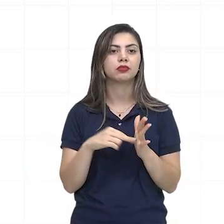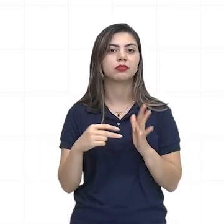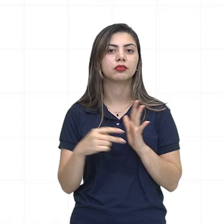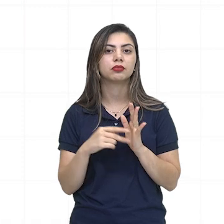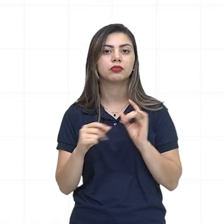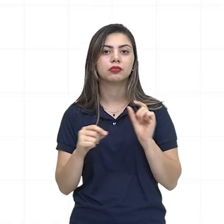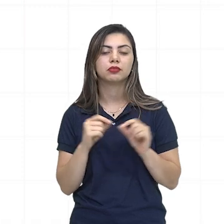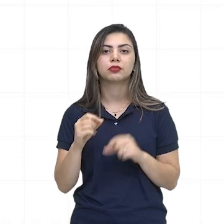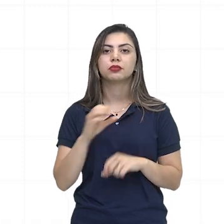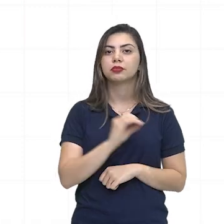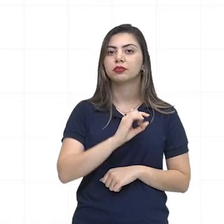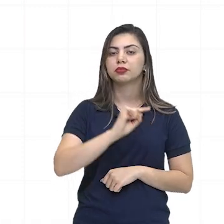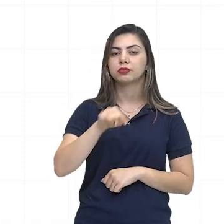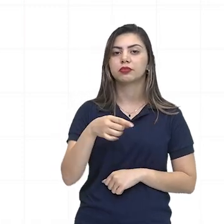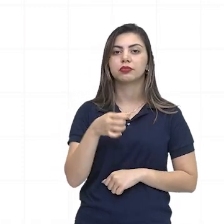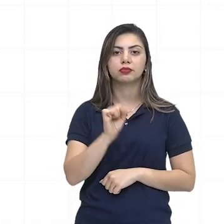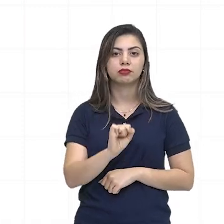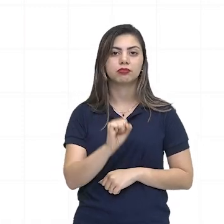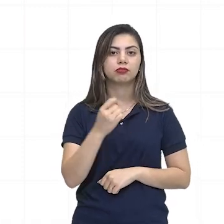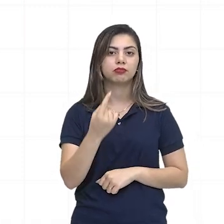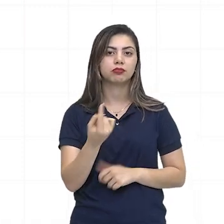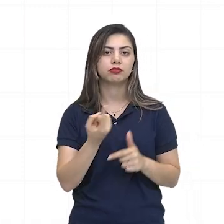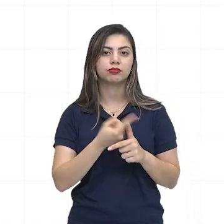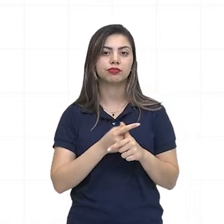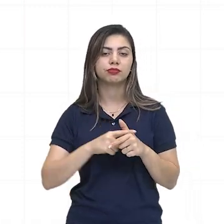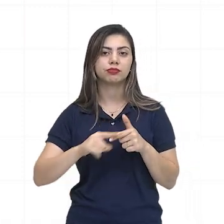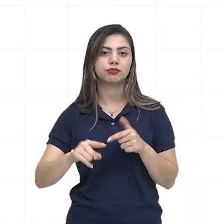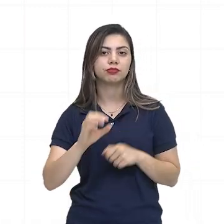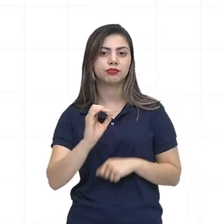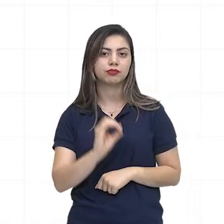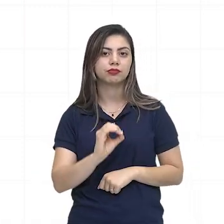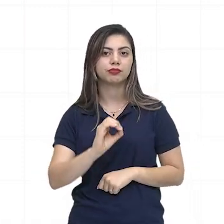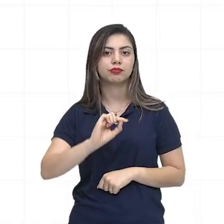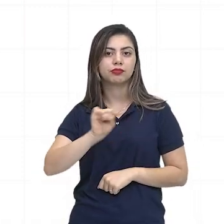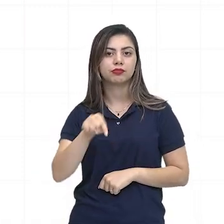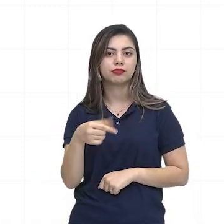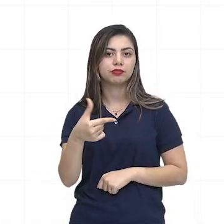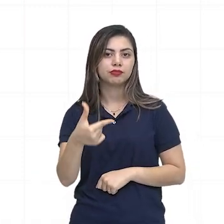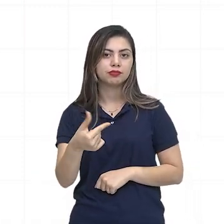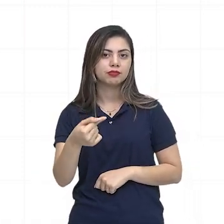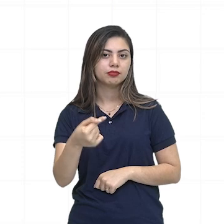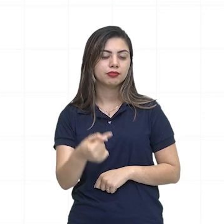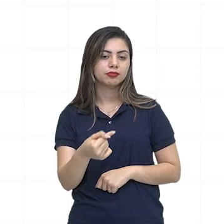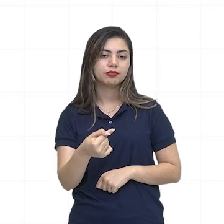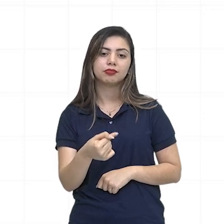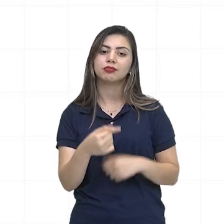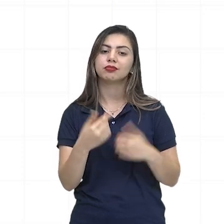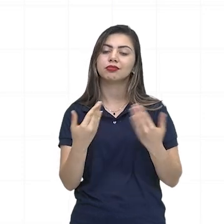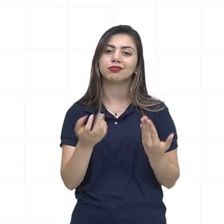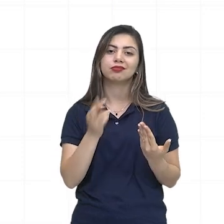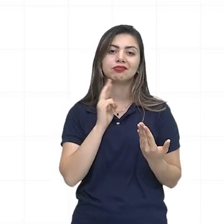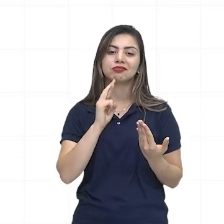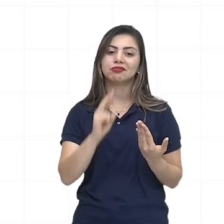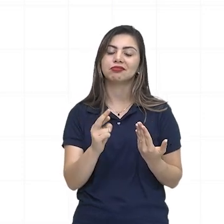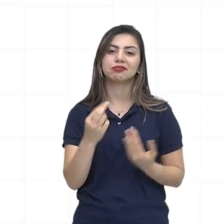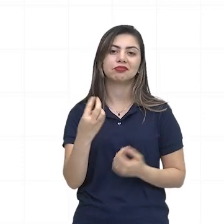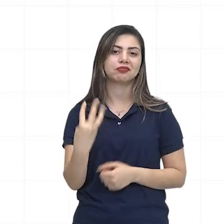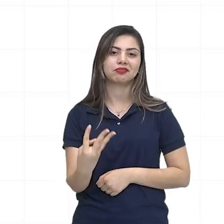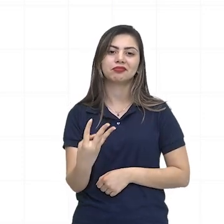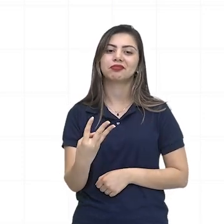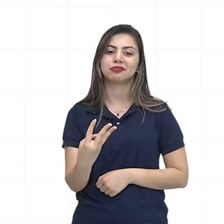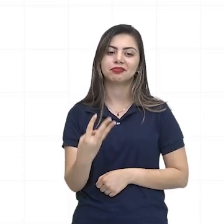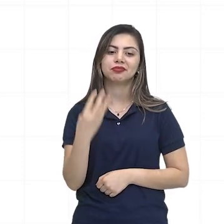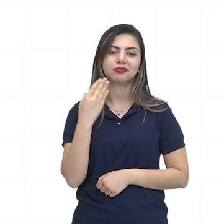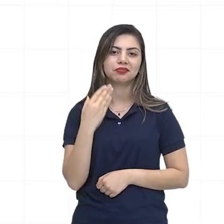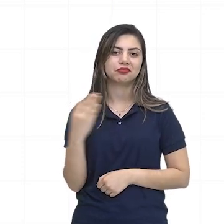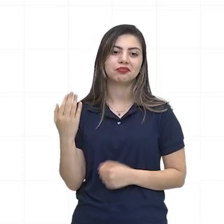que 0,81 dividido por 0,27 também é igual a